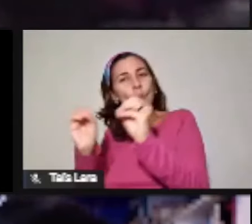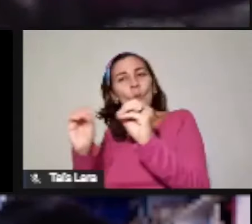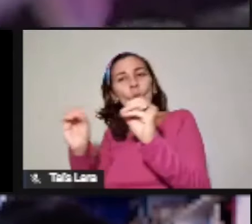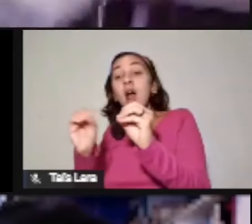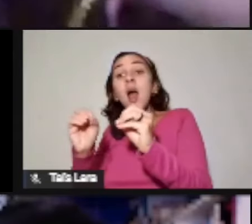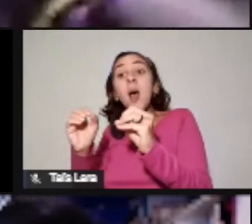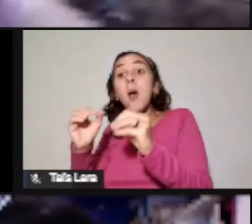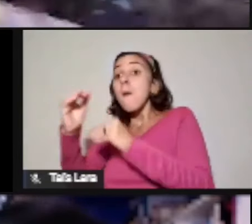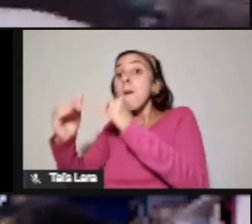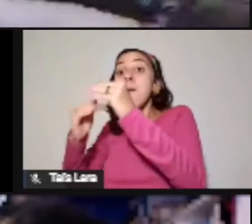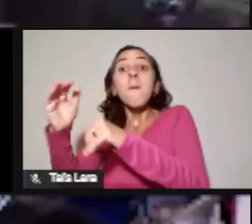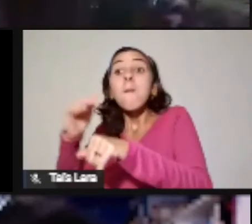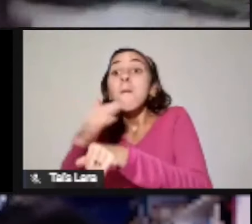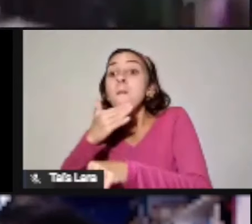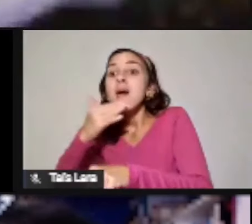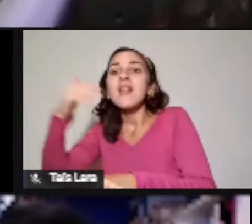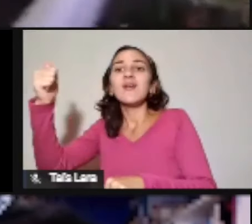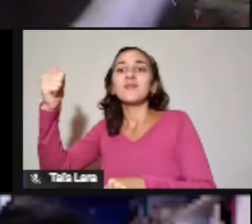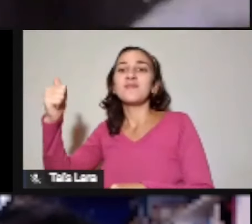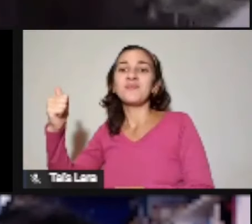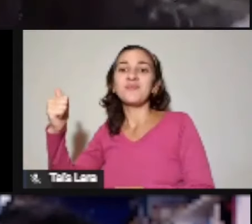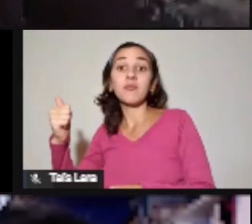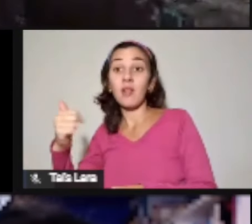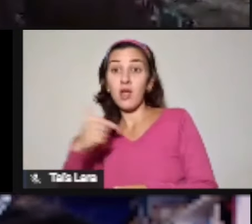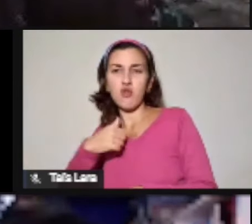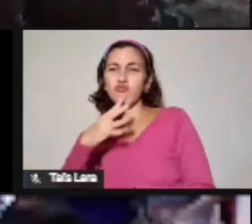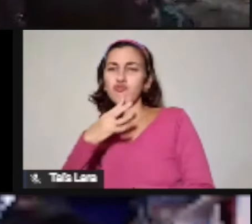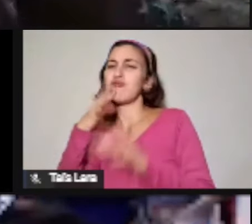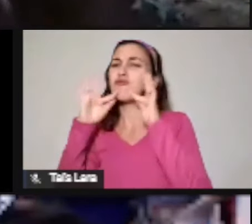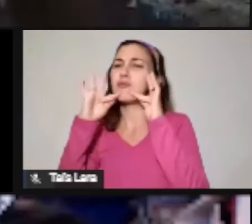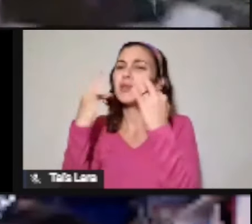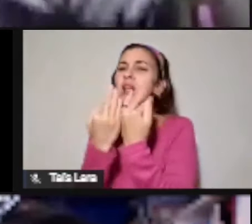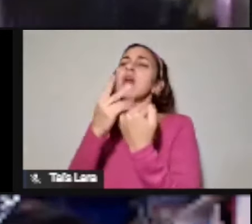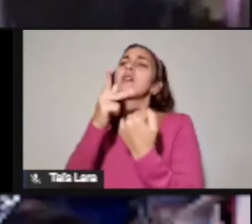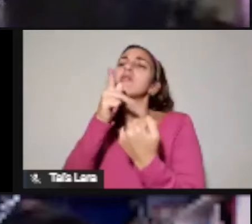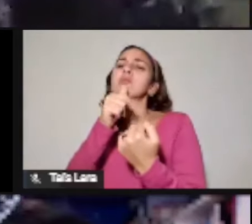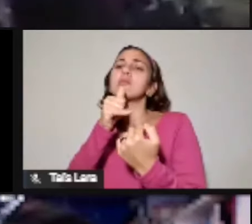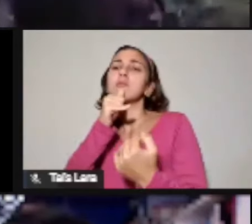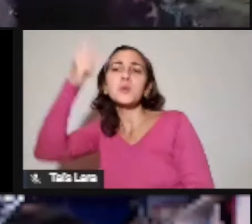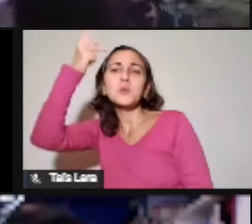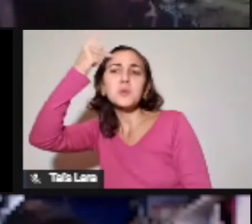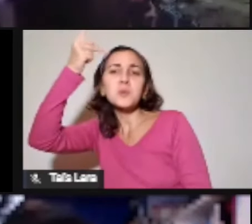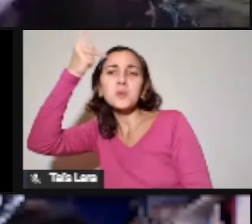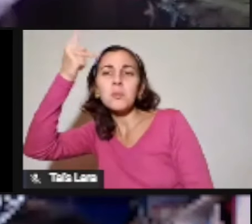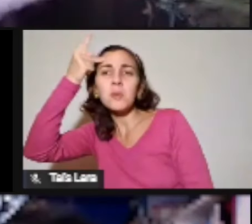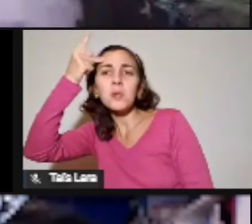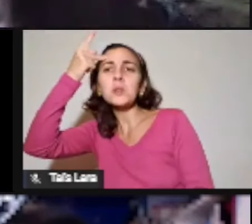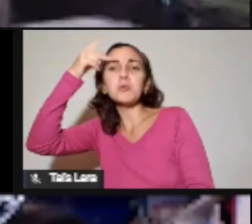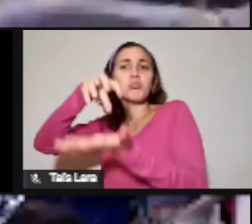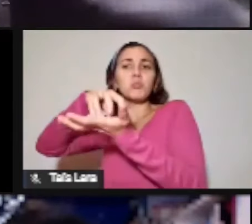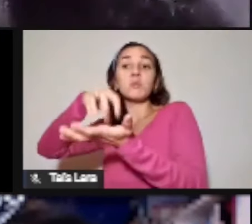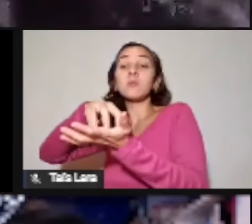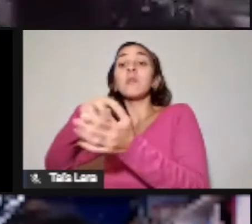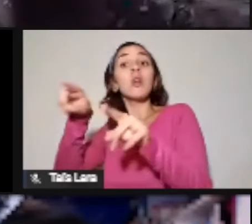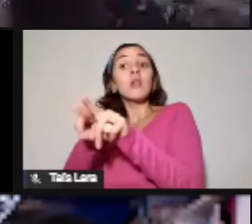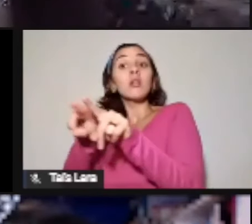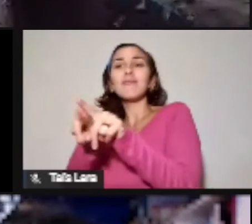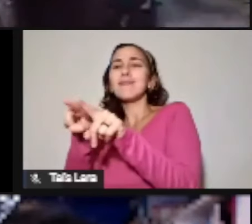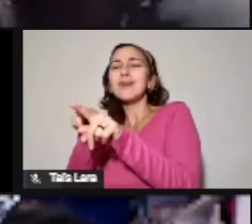escola particular lá no centro de São Paulo, quanto famílias lá no interior de Goiás, né, com dificuldades financeiras, e que não é porque